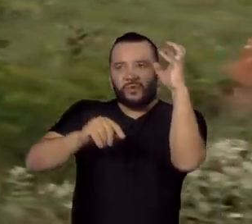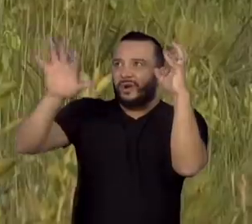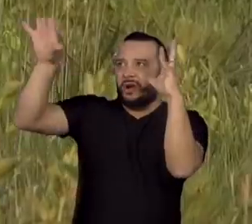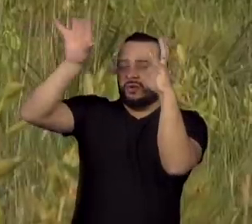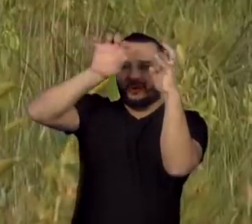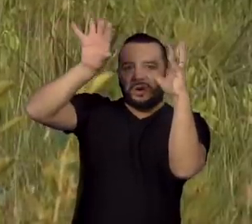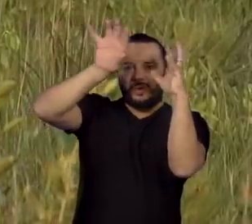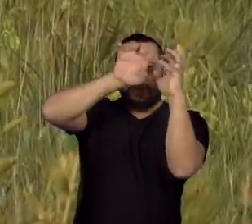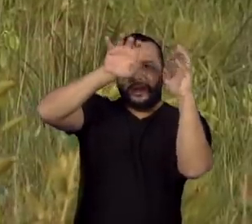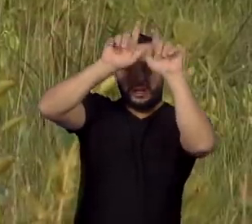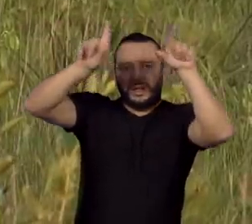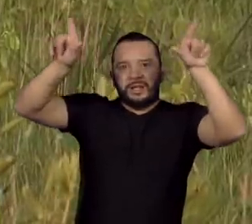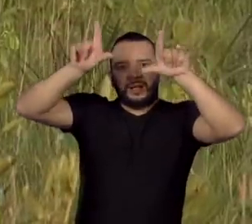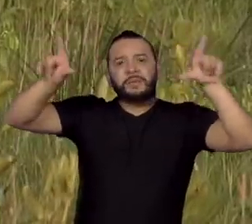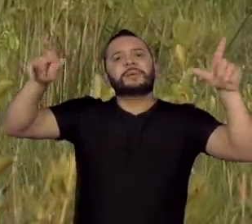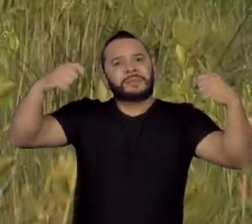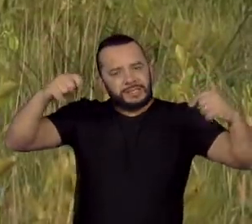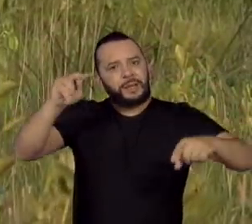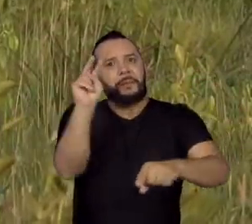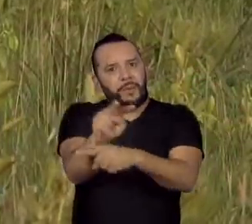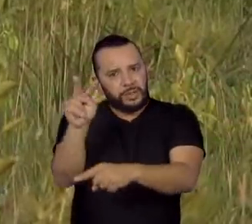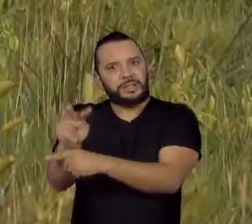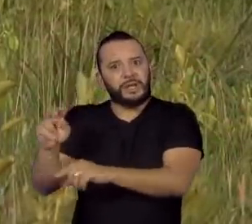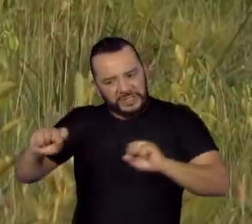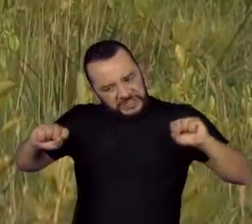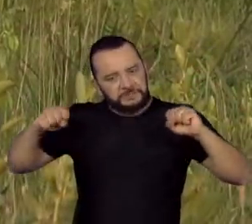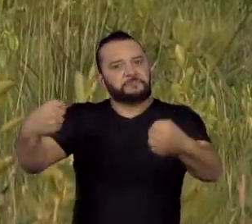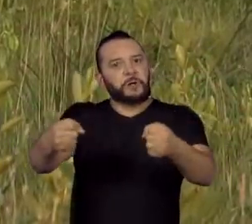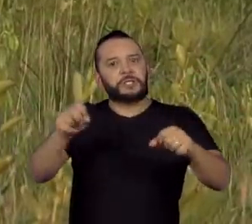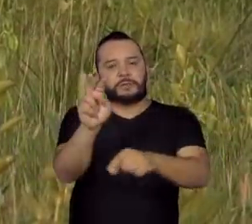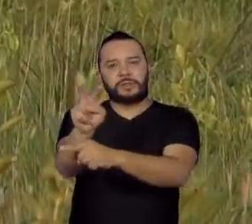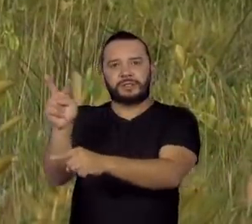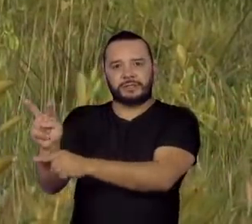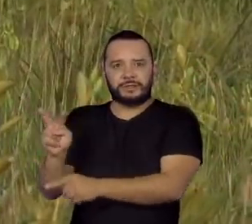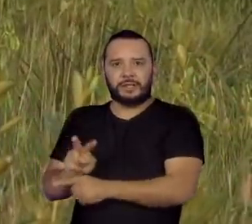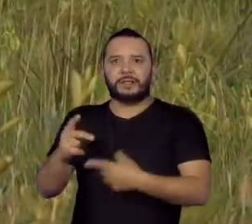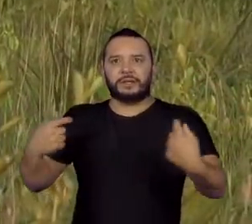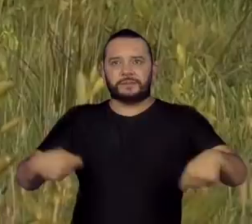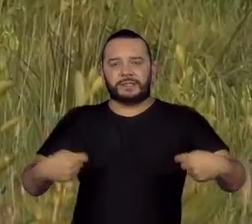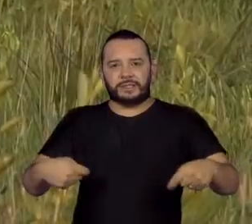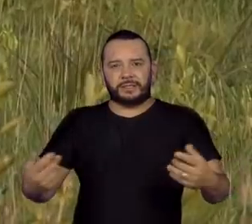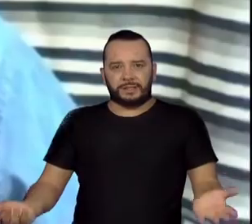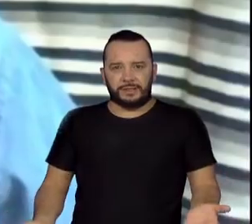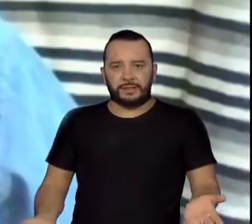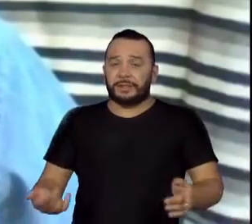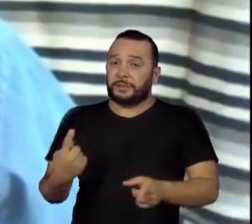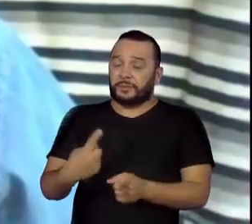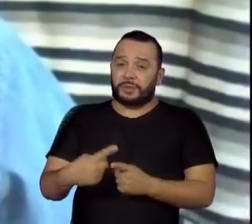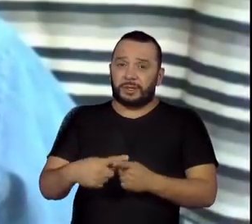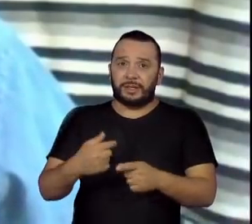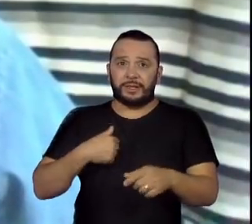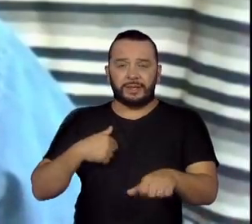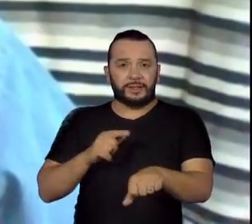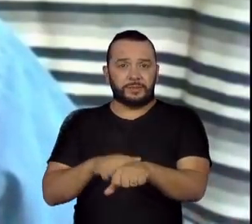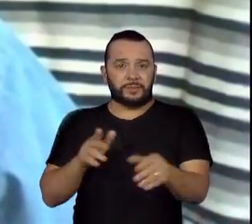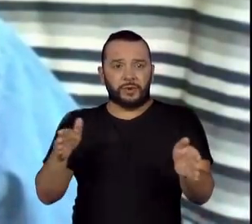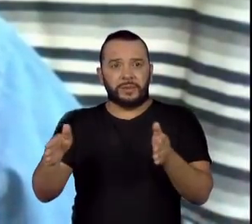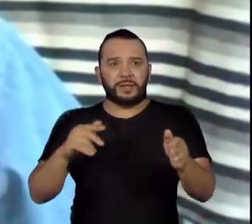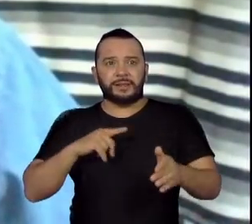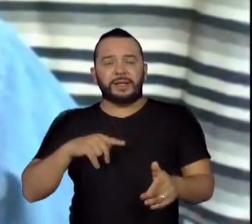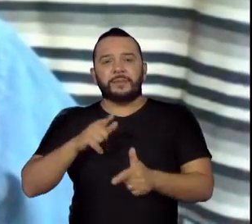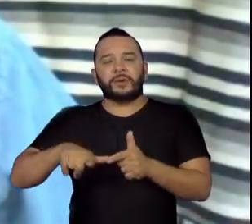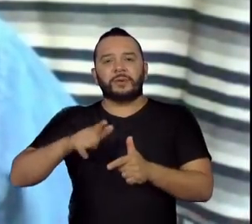com um grande esforço de proteção. Eu sempre digo que, no momento, a gente está vivendo 3 crises, né?